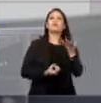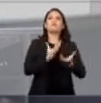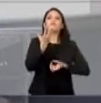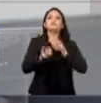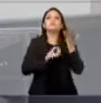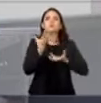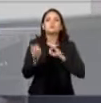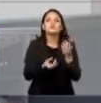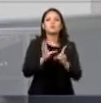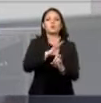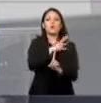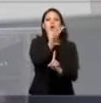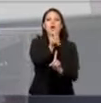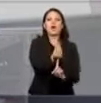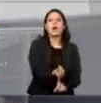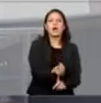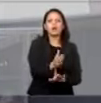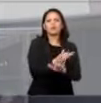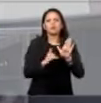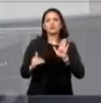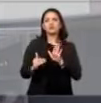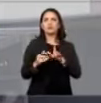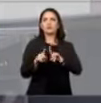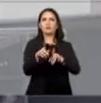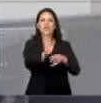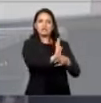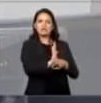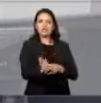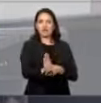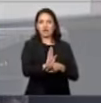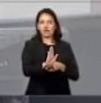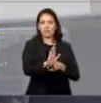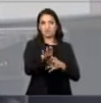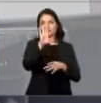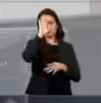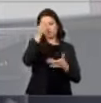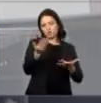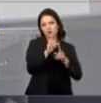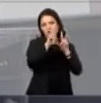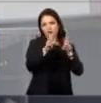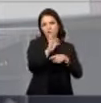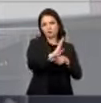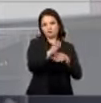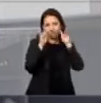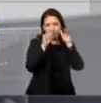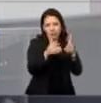às artes, o fomento especificamente ao cinema, que é o assunto que nós estamos tratando aqui hoje.